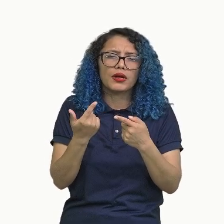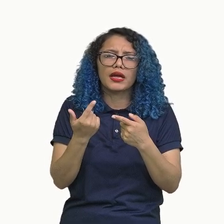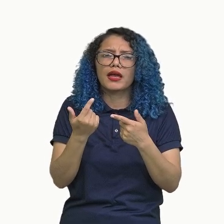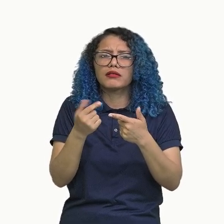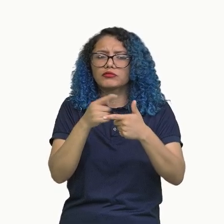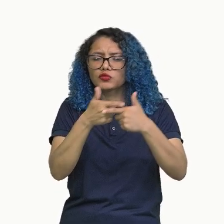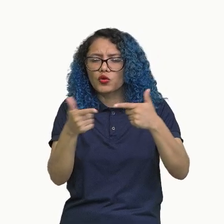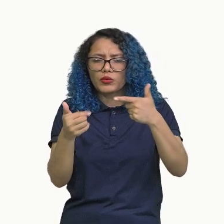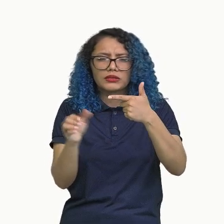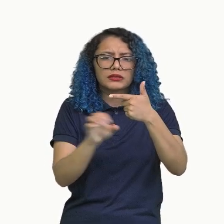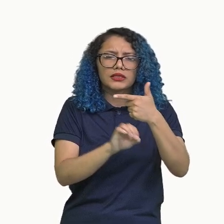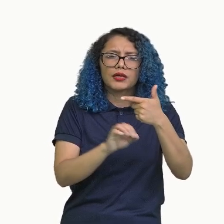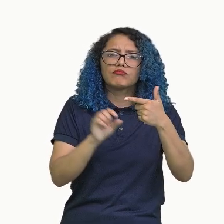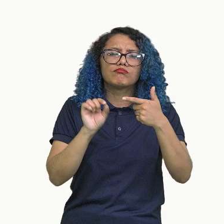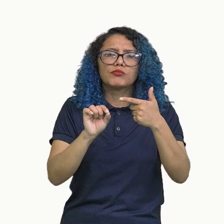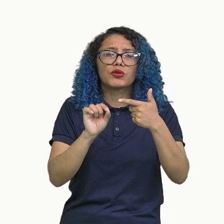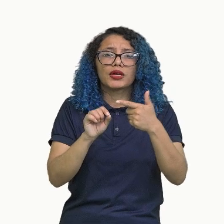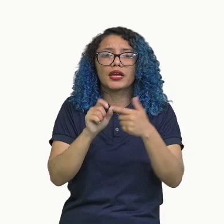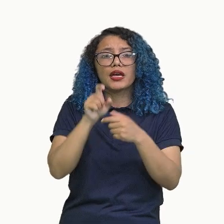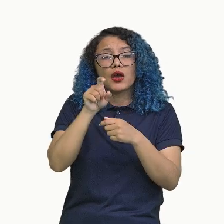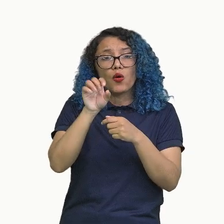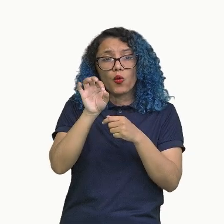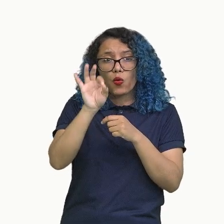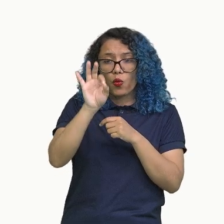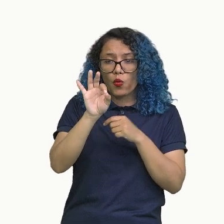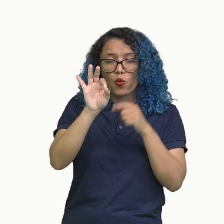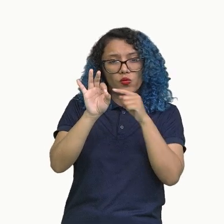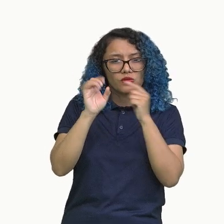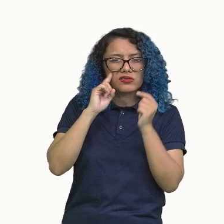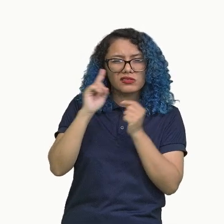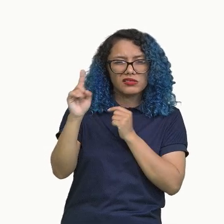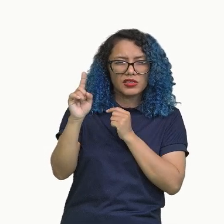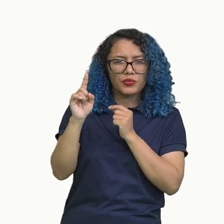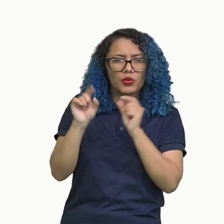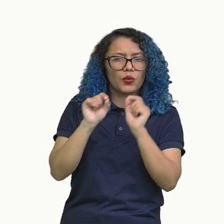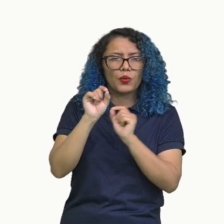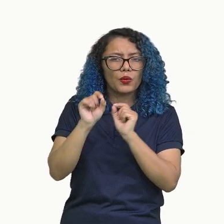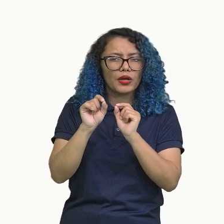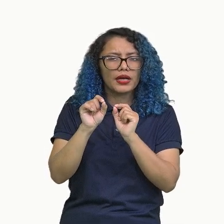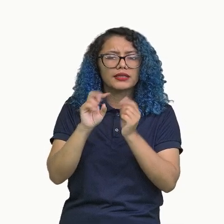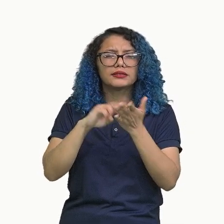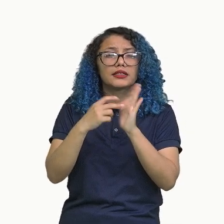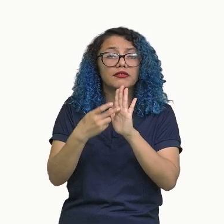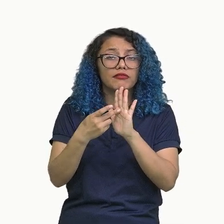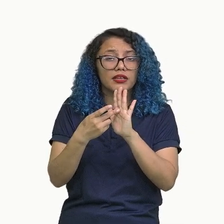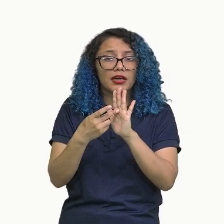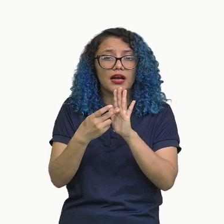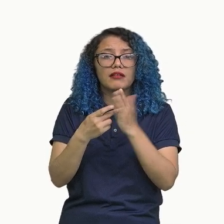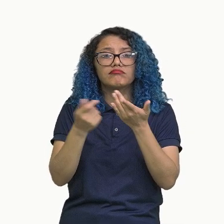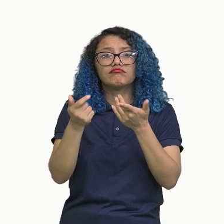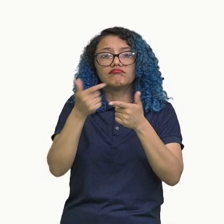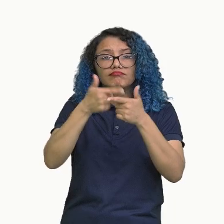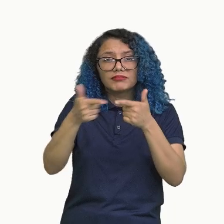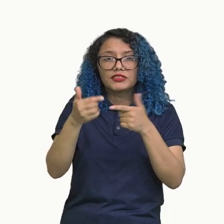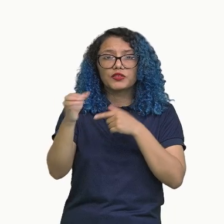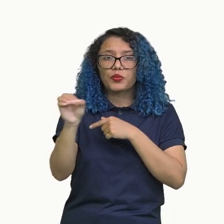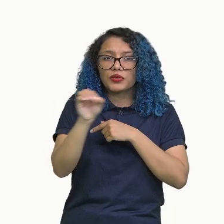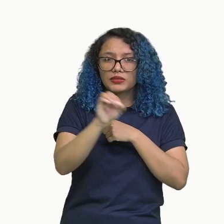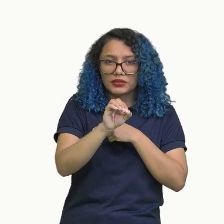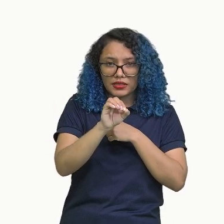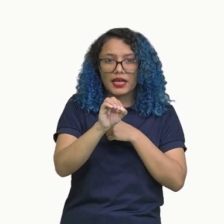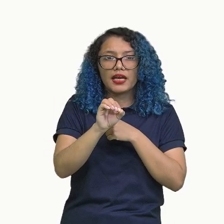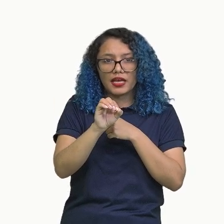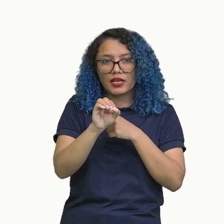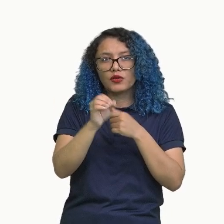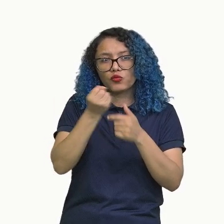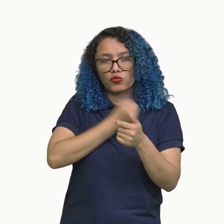100? Justamente porque este símbolo que nós vimos aqui significa o quê? Que ele está considerando uma parte